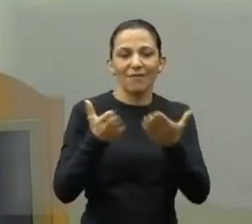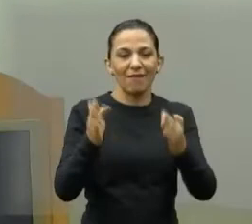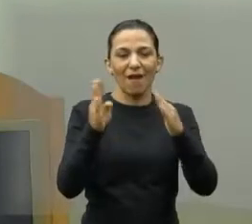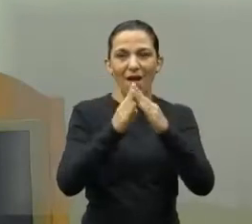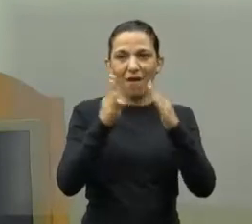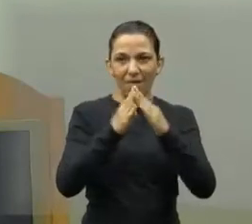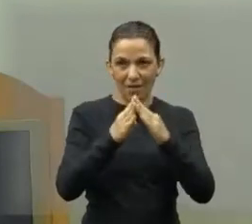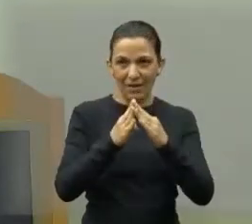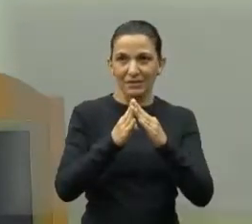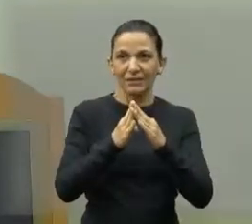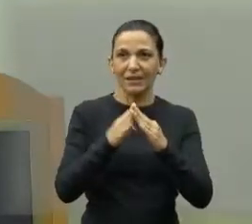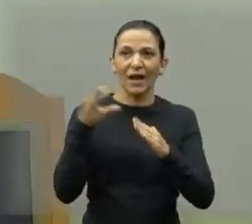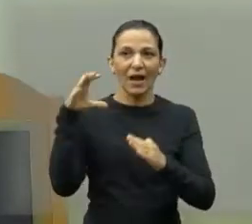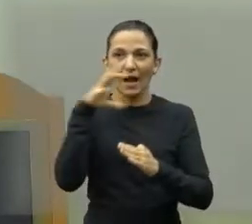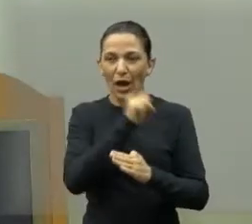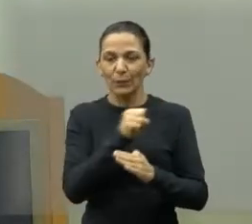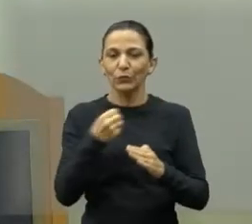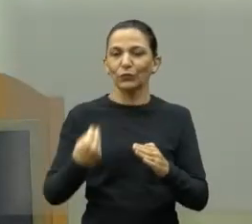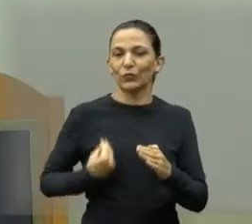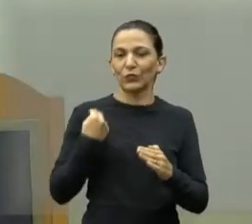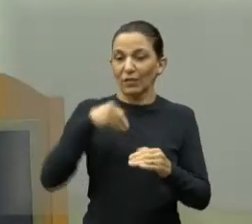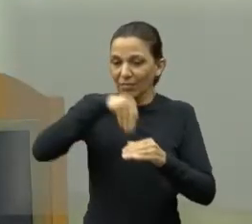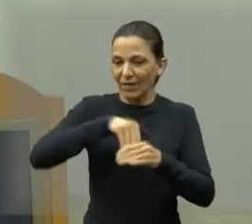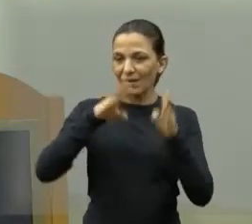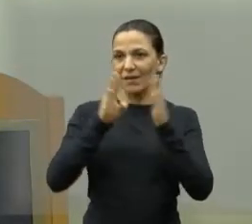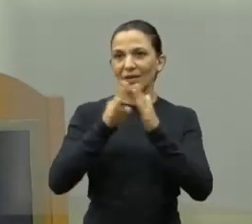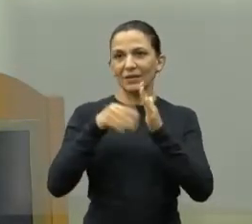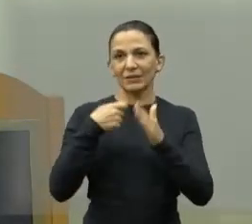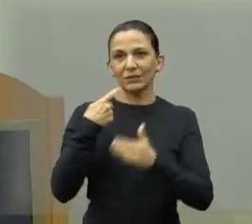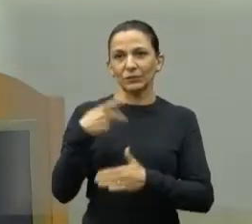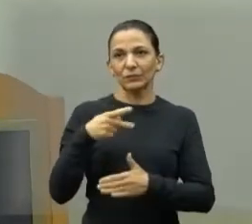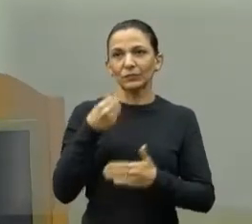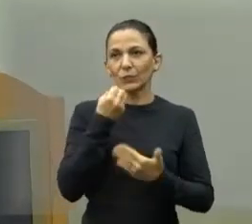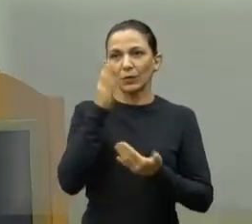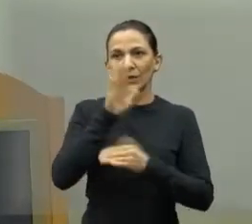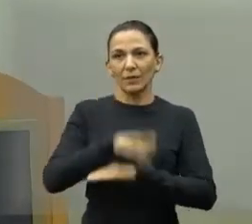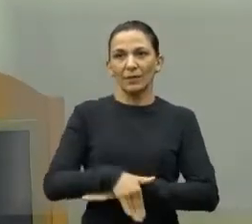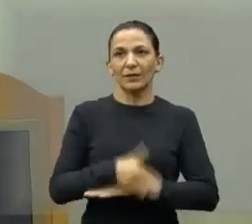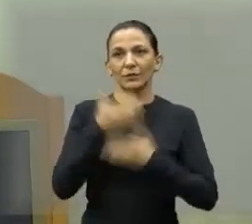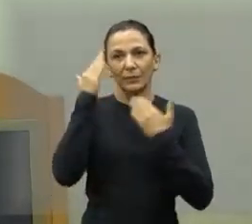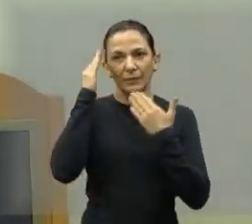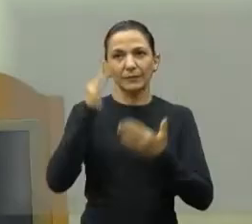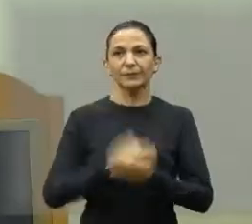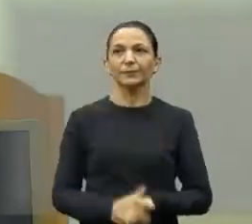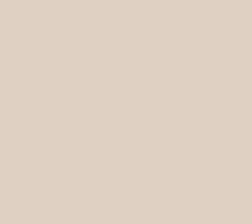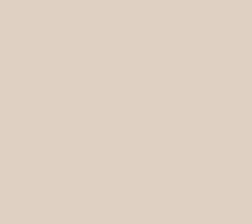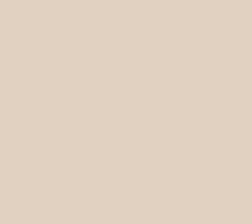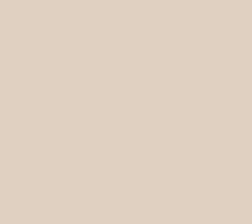rapidamente, estão já habitando nas casas. Muito obrigado, uma boa tarde a todos. Muito obrigado.